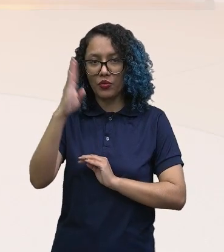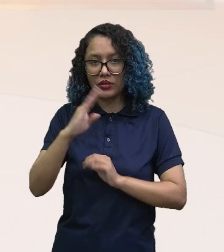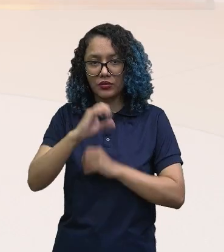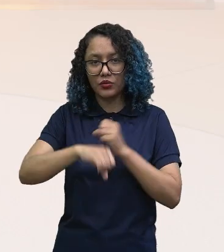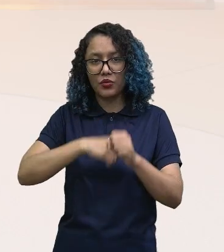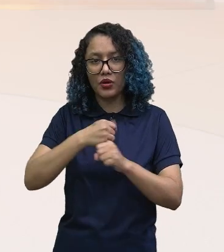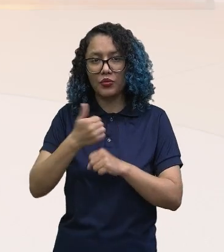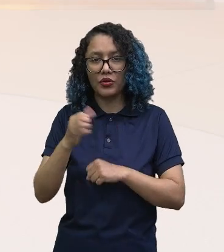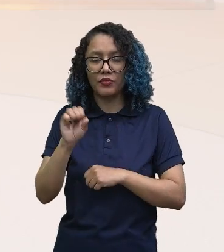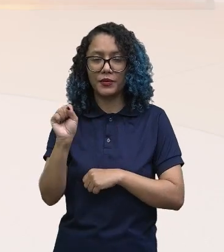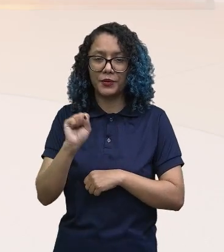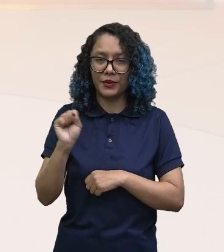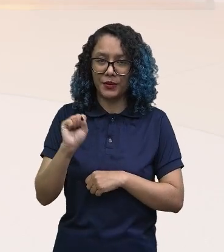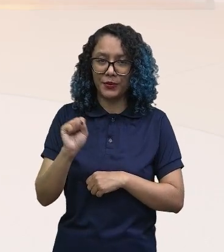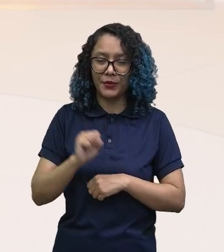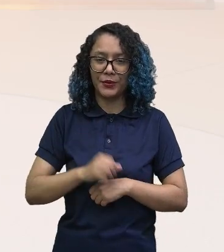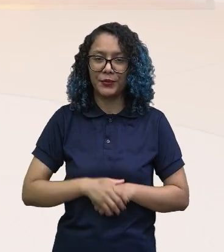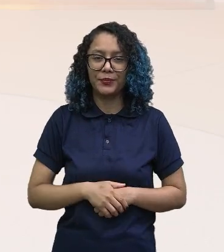de